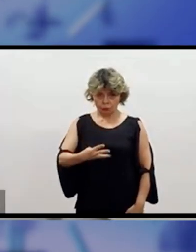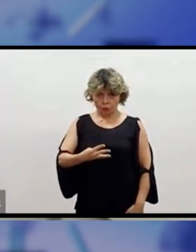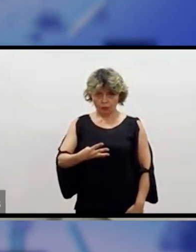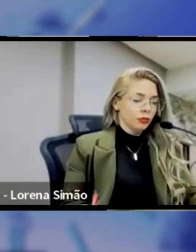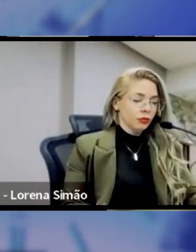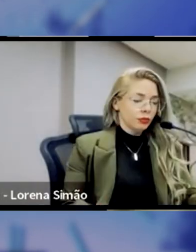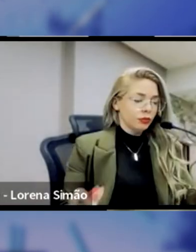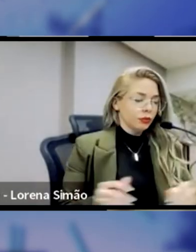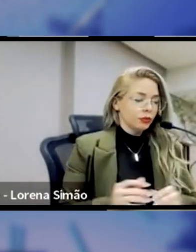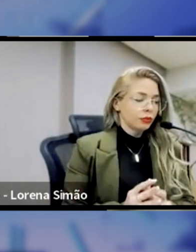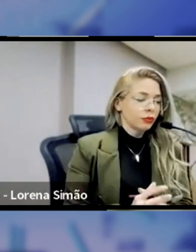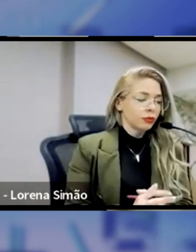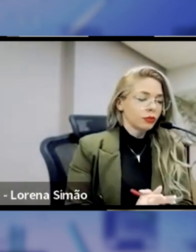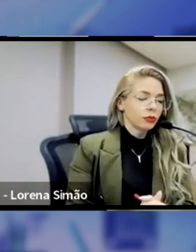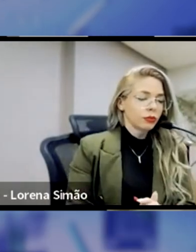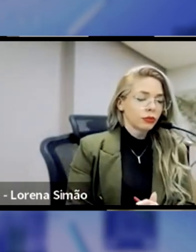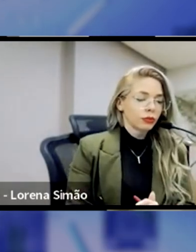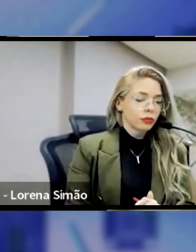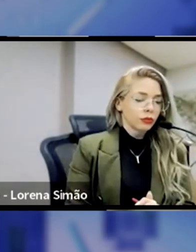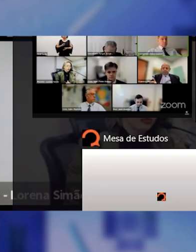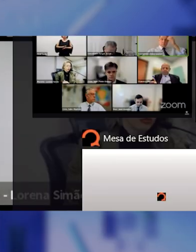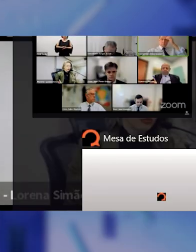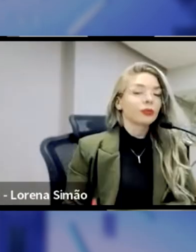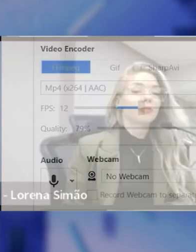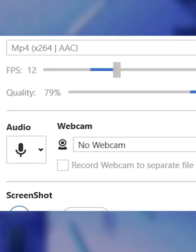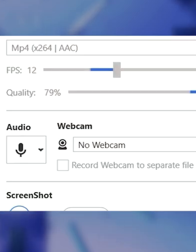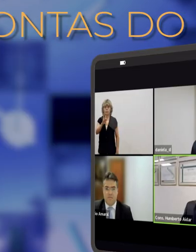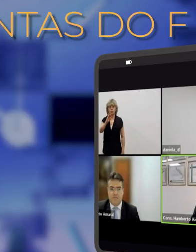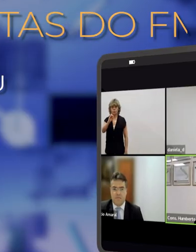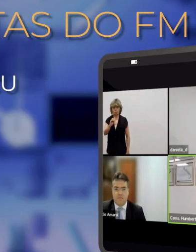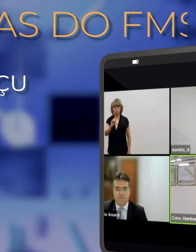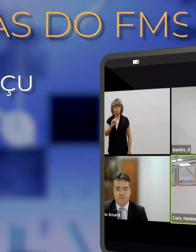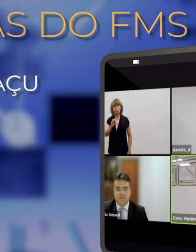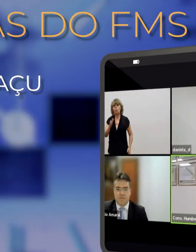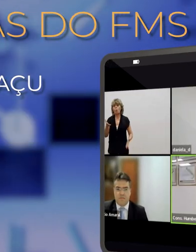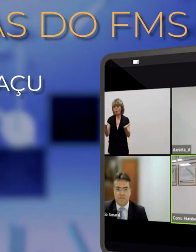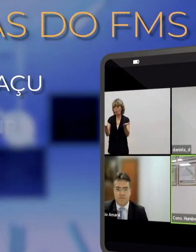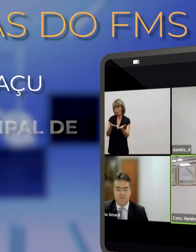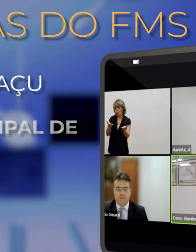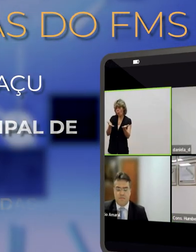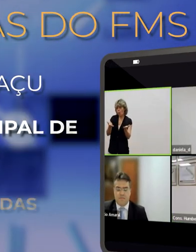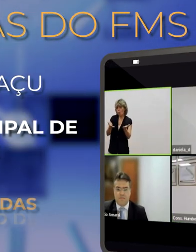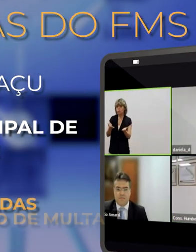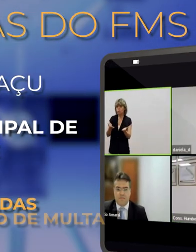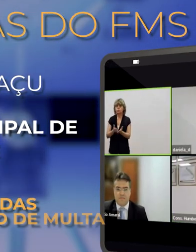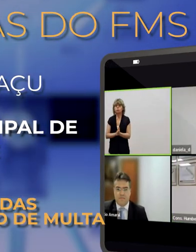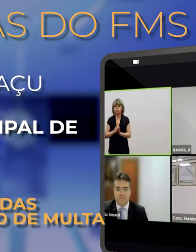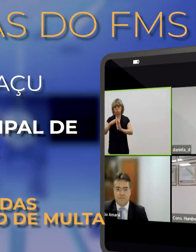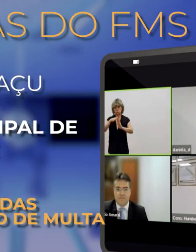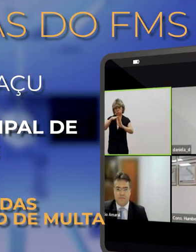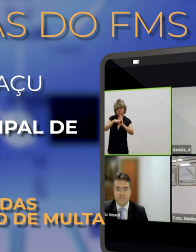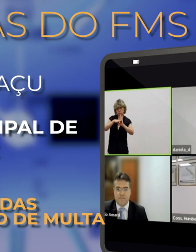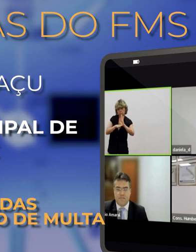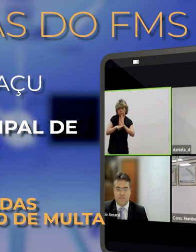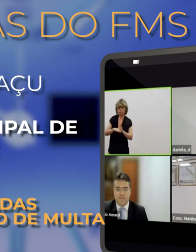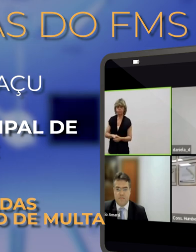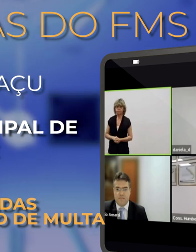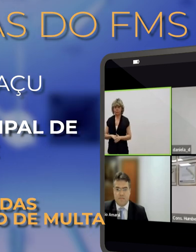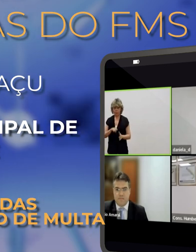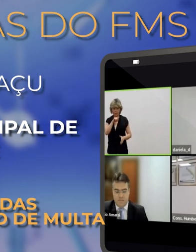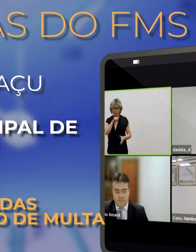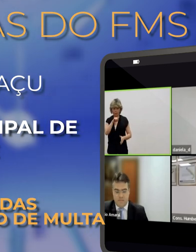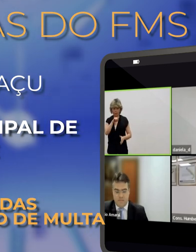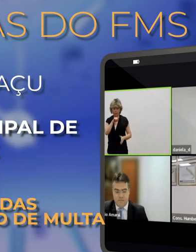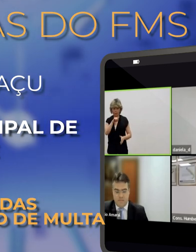Oliveira e a secretária de plenário Lorena Simão foram aprovados balancetes e aposentadorias.